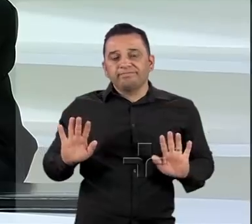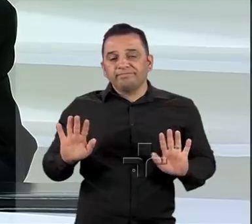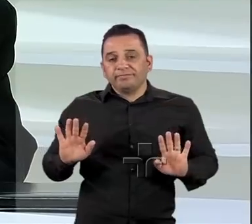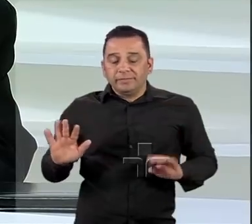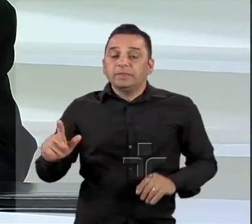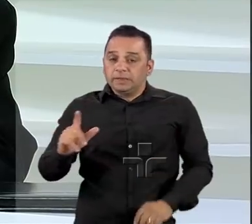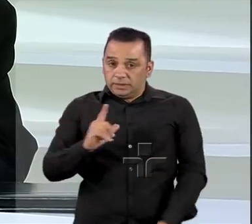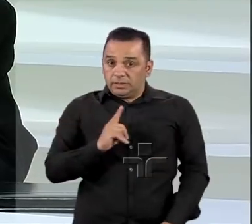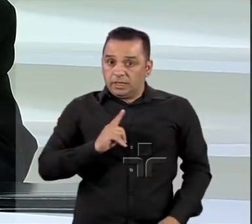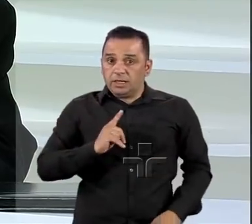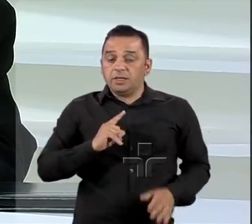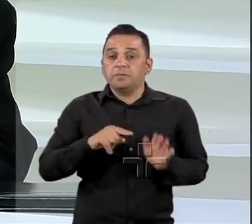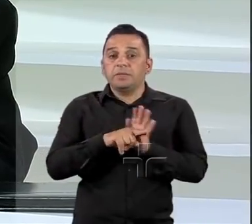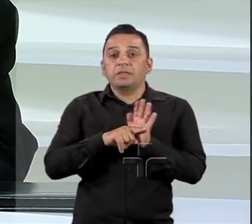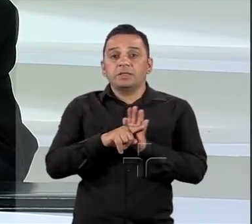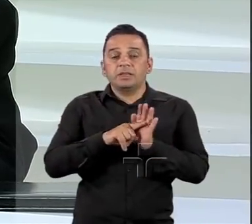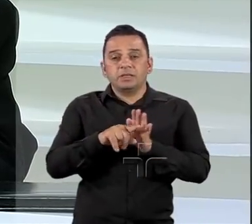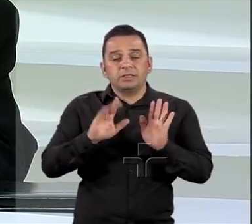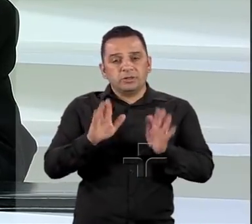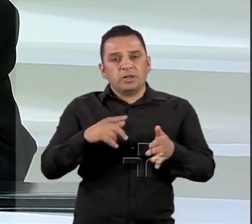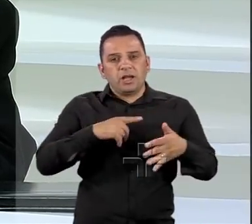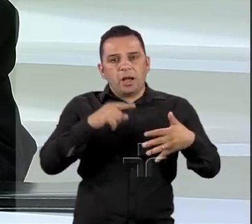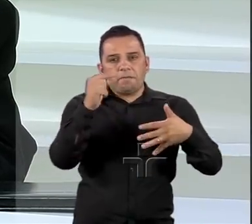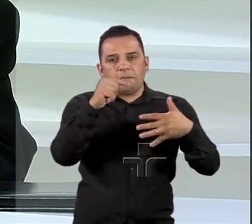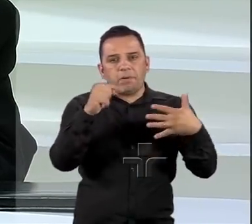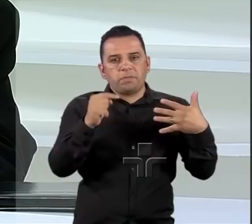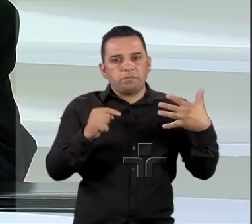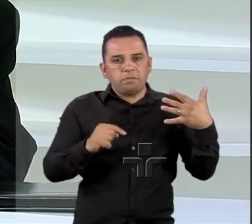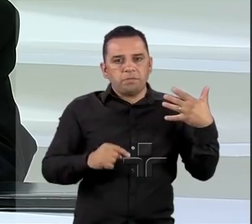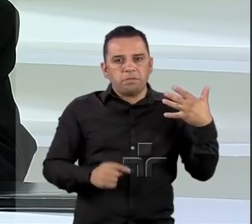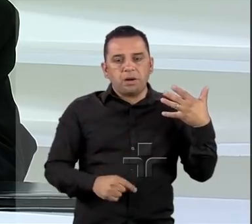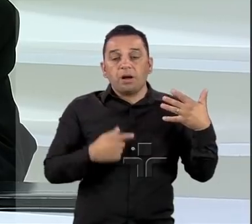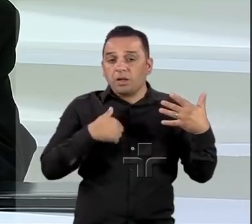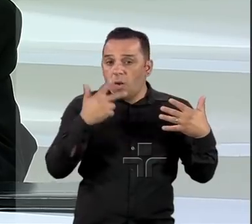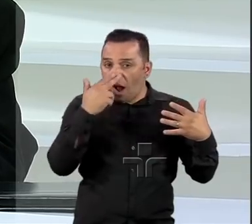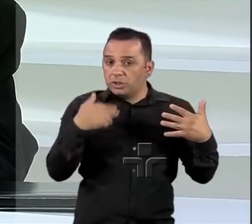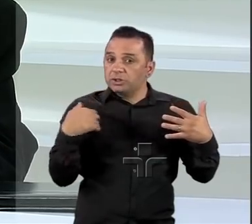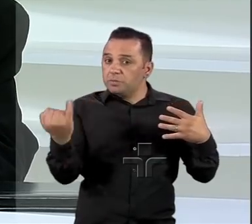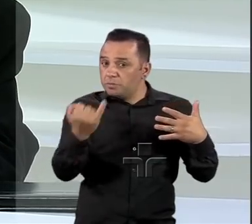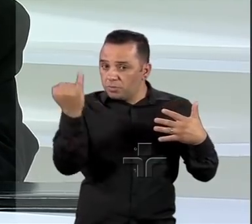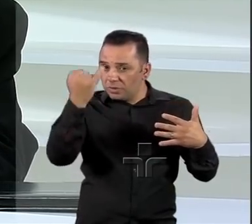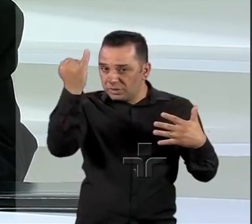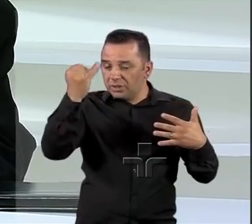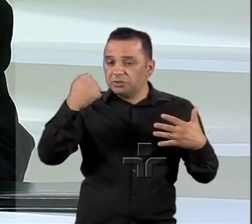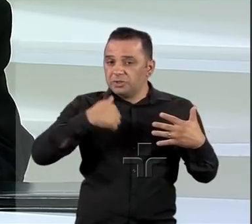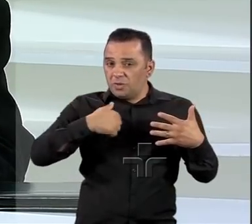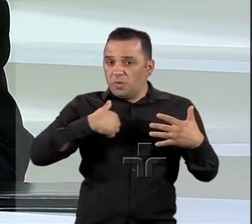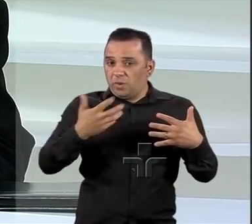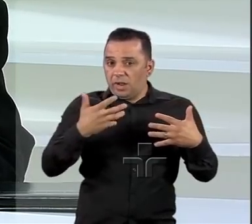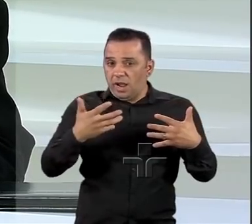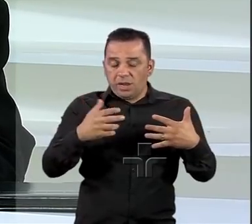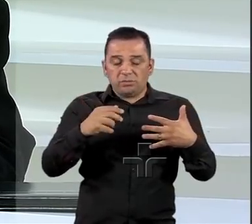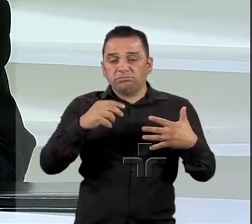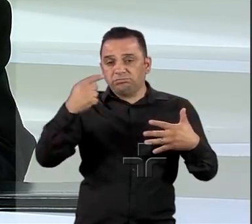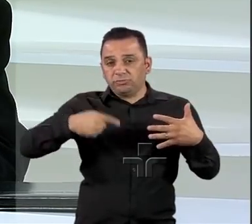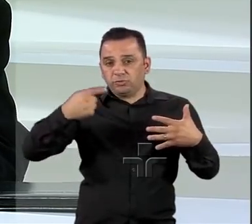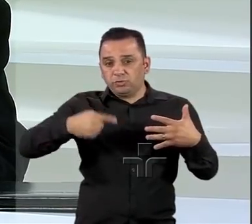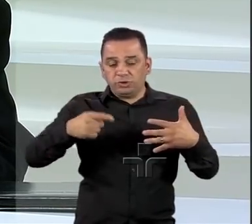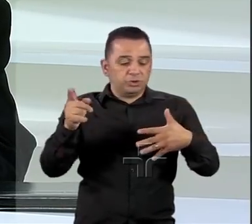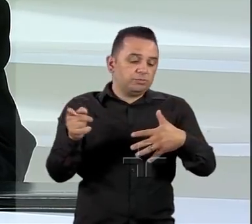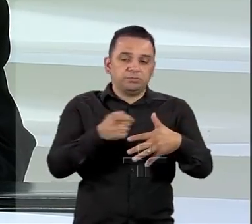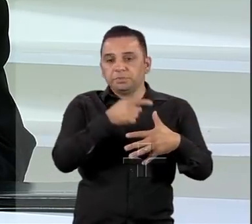alguns levantamentos de tópicos que eu acho que são importantes e que eu gostaria já de lançar para discussão.